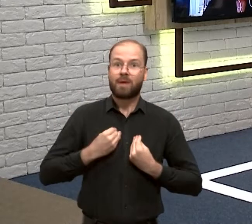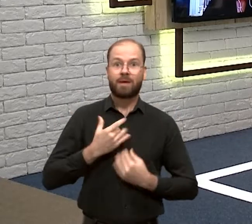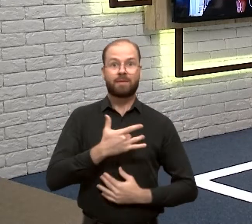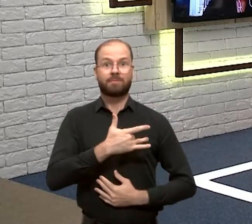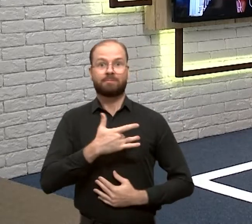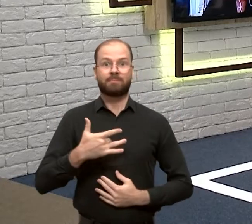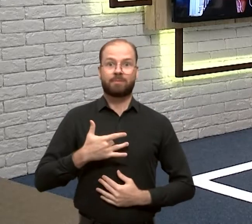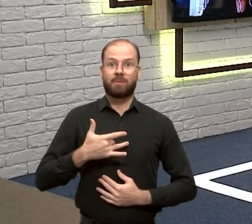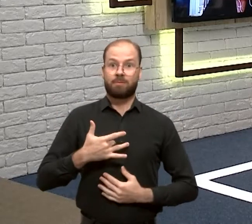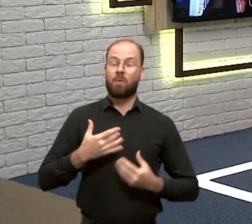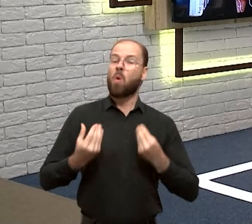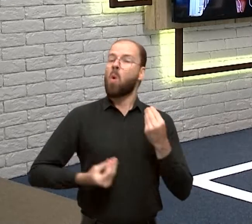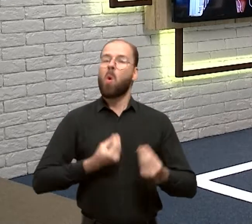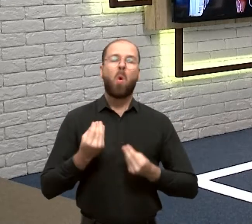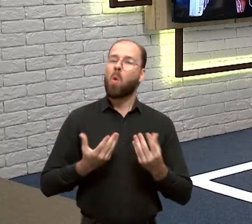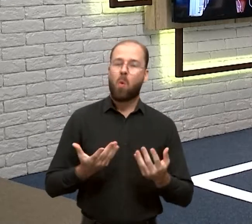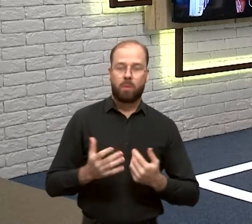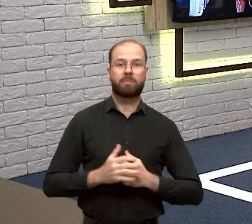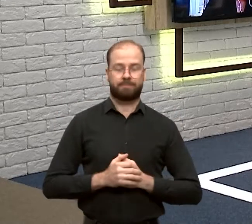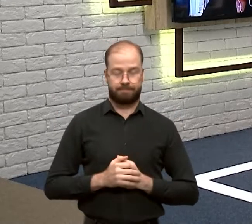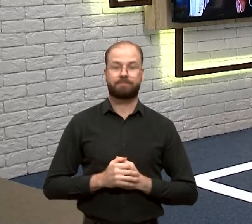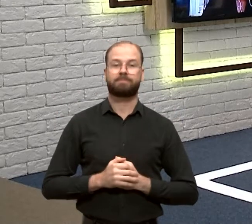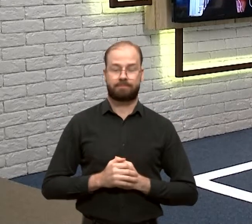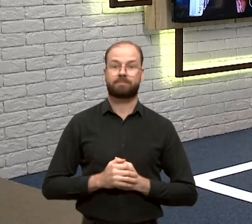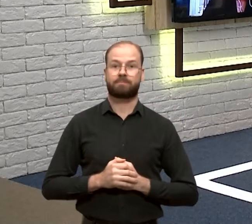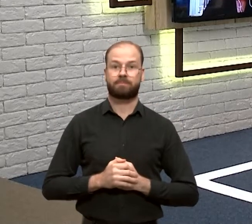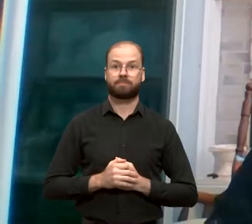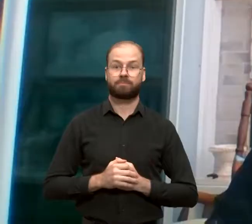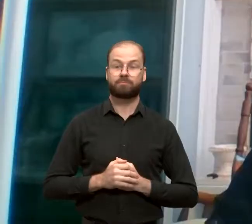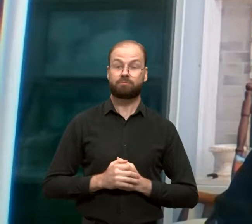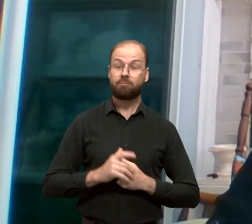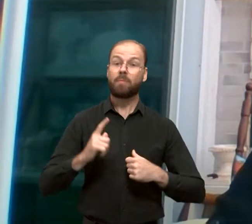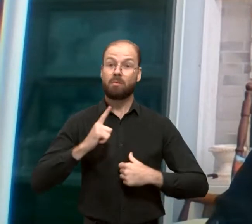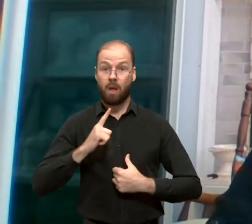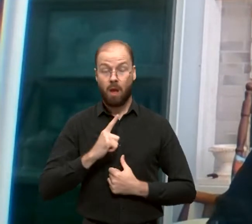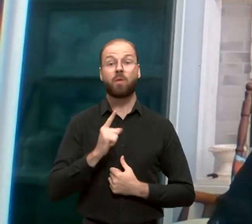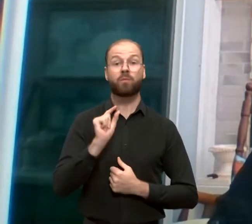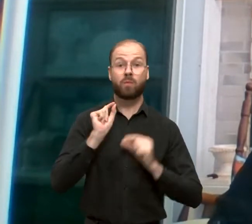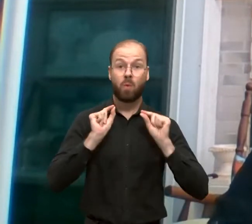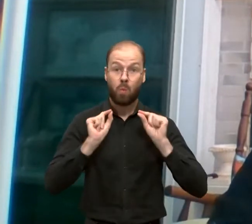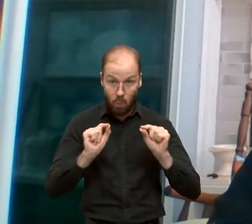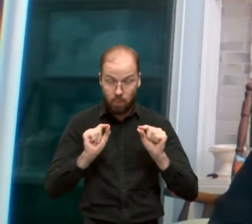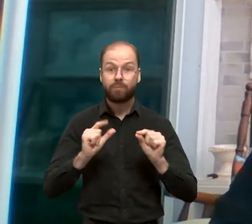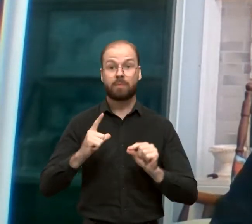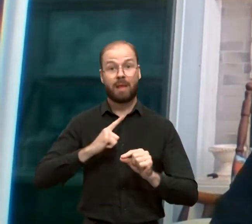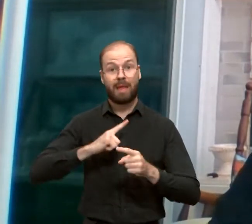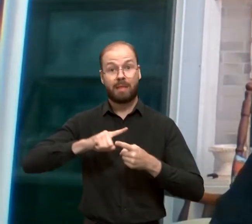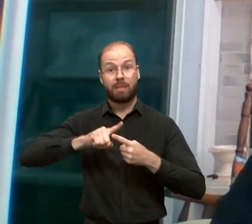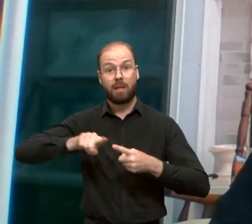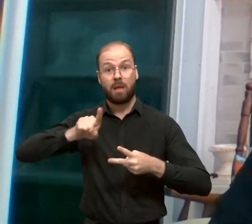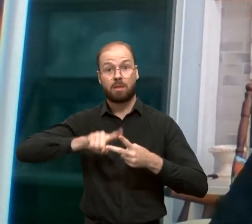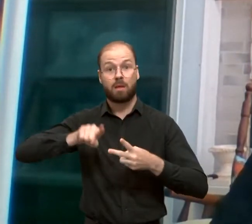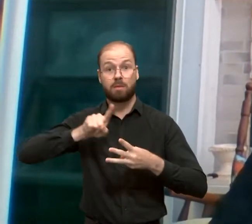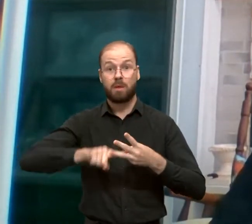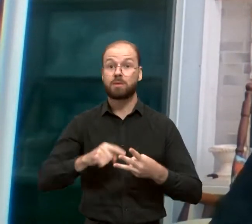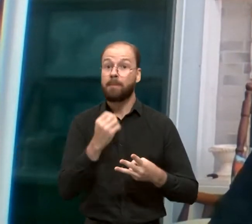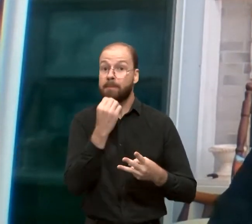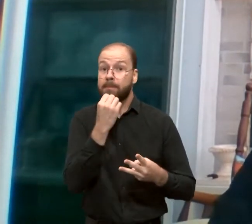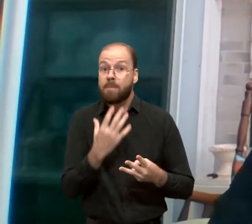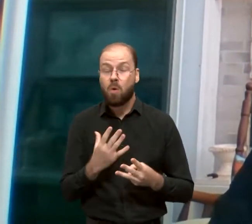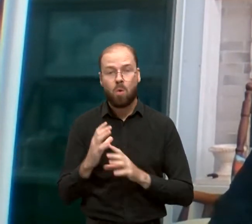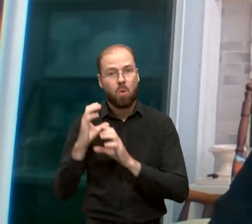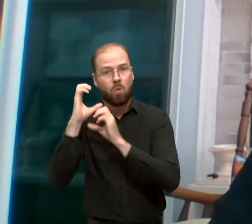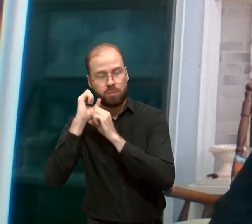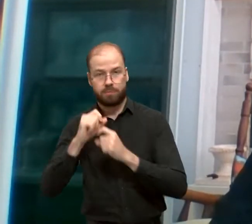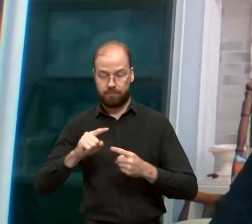não? Então, uma boa qualidade de sono, ela implica em três parâmetros muito importantes.